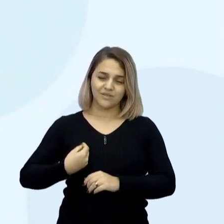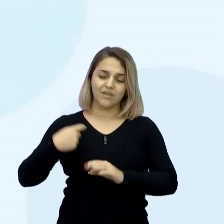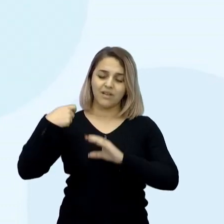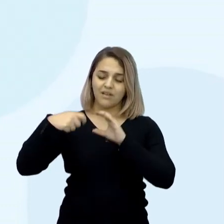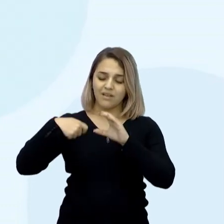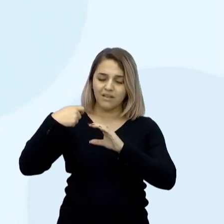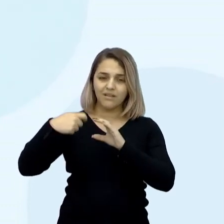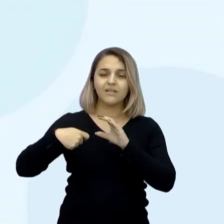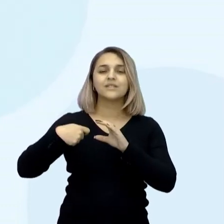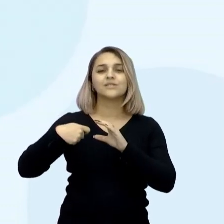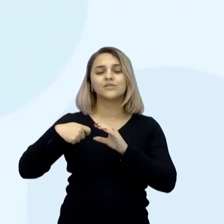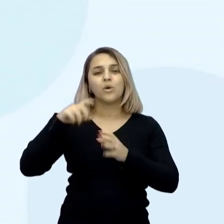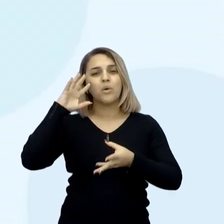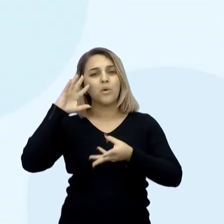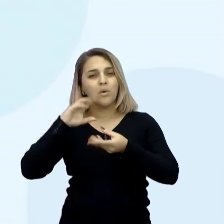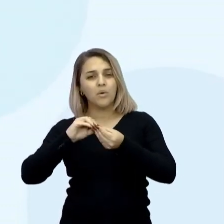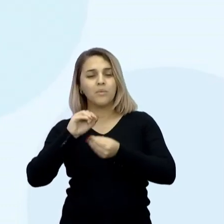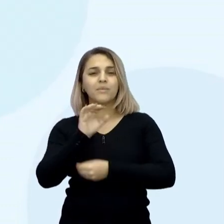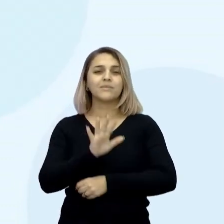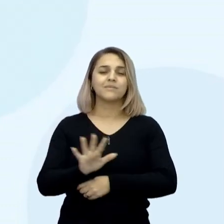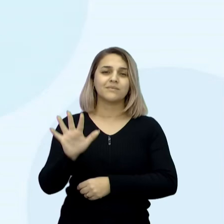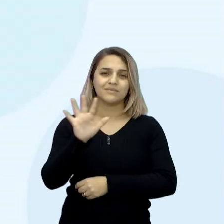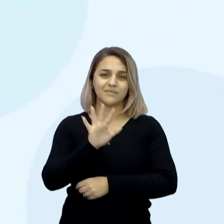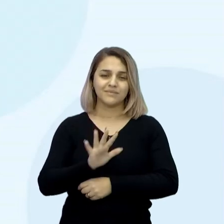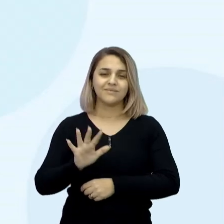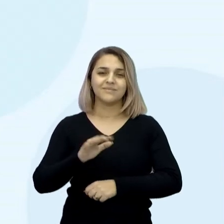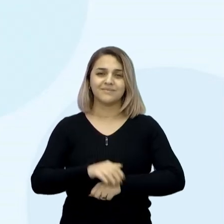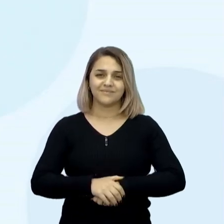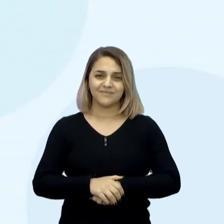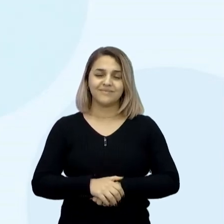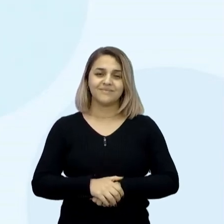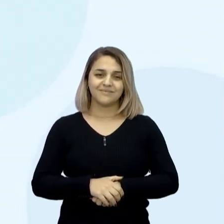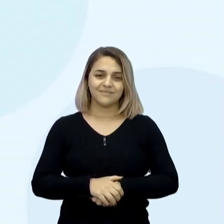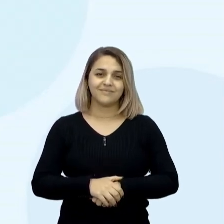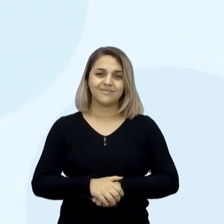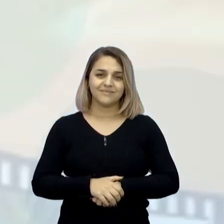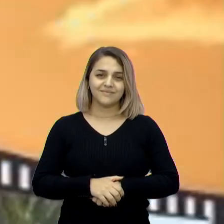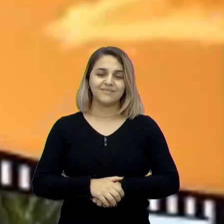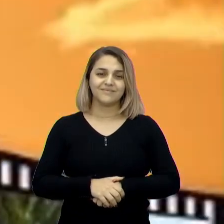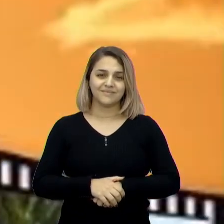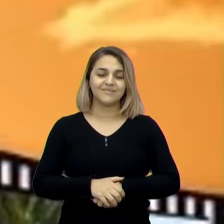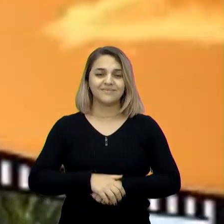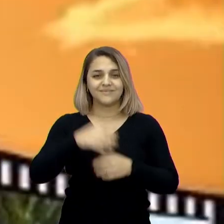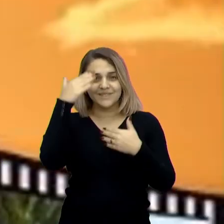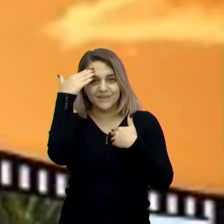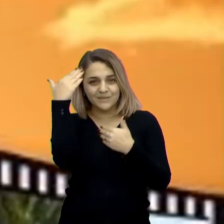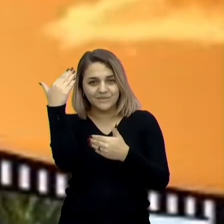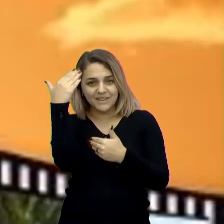sobre a leitura de imagens e marketing publicitário nas redes sociais, tá certo, gente? Muito obrigado